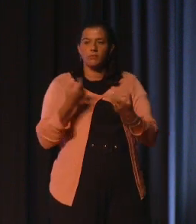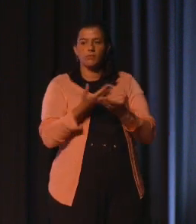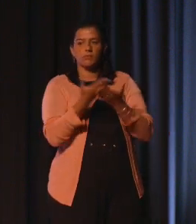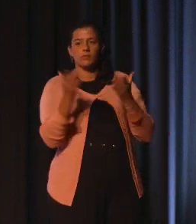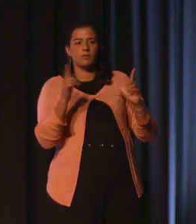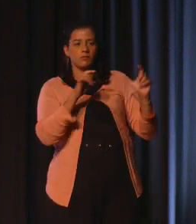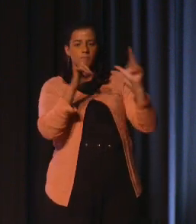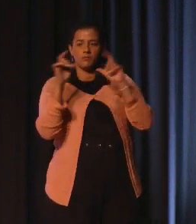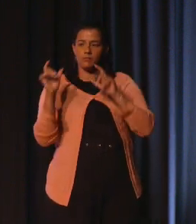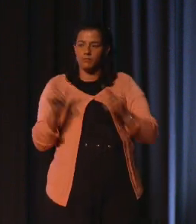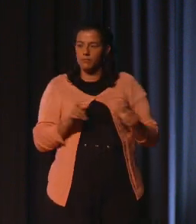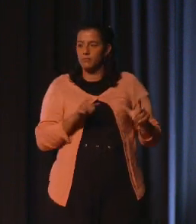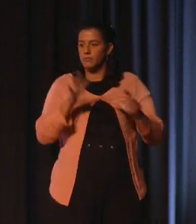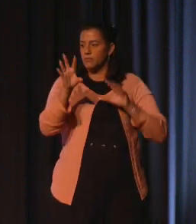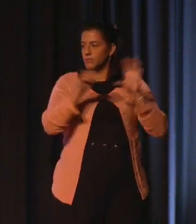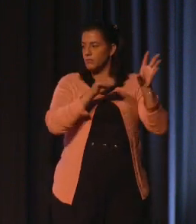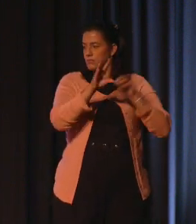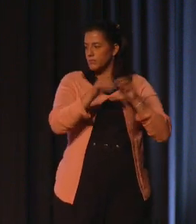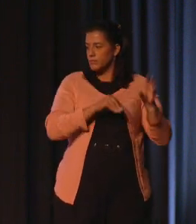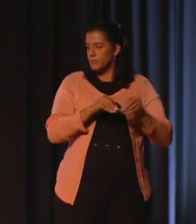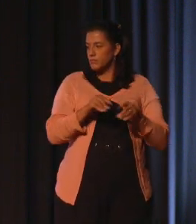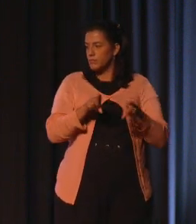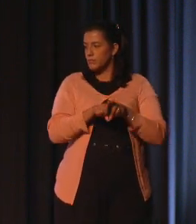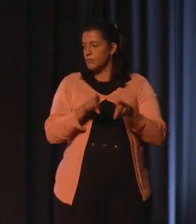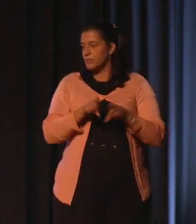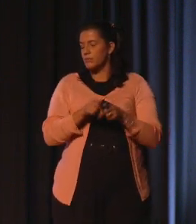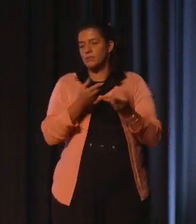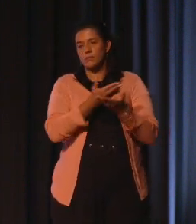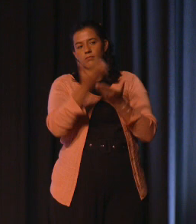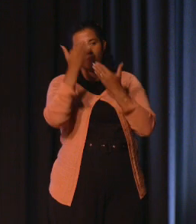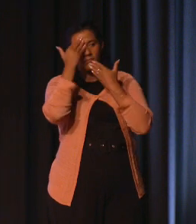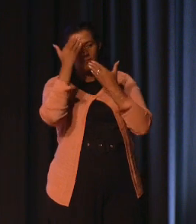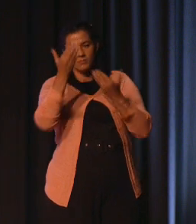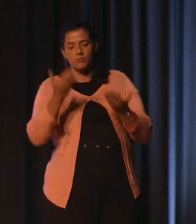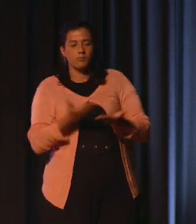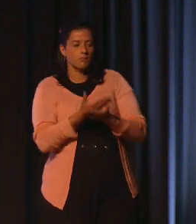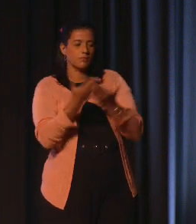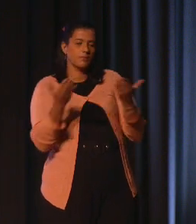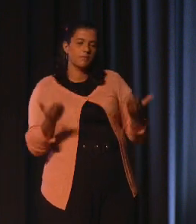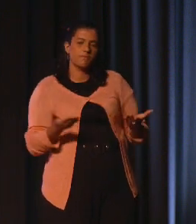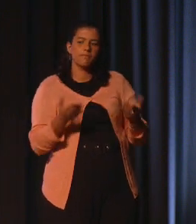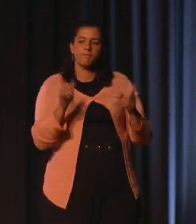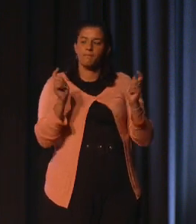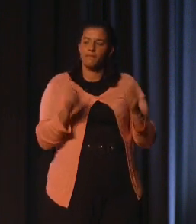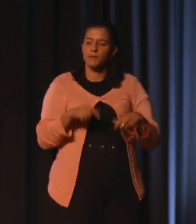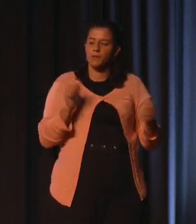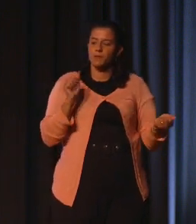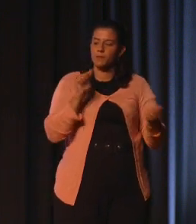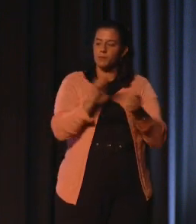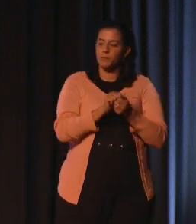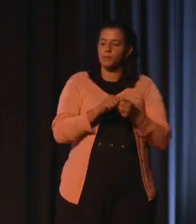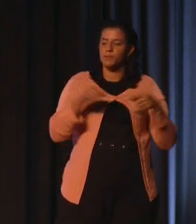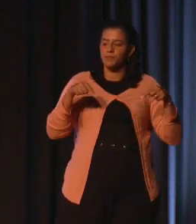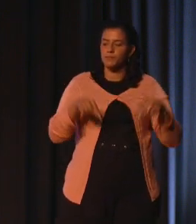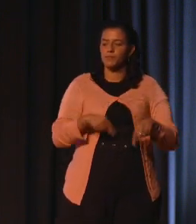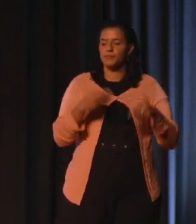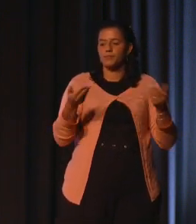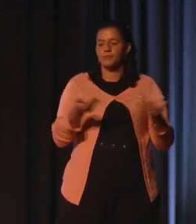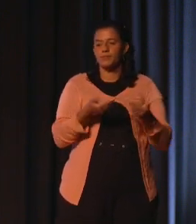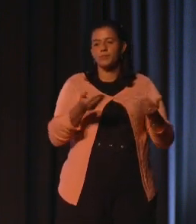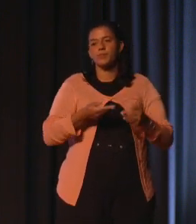das imagens, certo? E eu gostaria de dar muito obrigado a vocês por estarem aqui